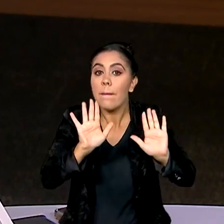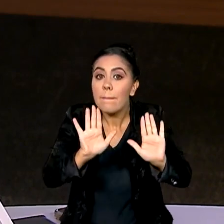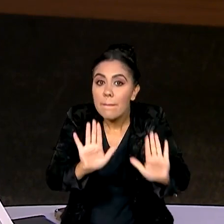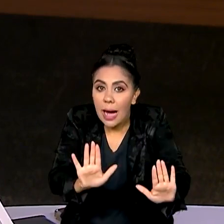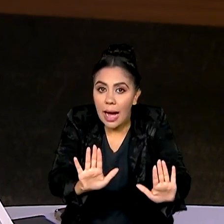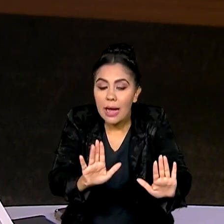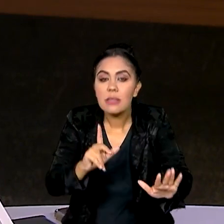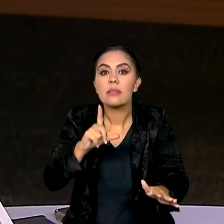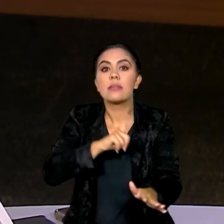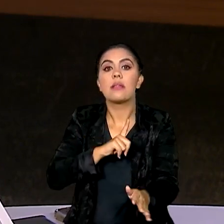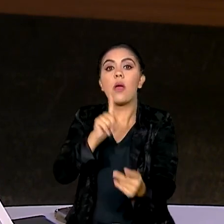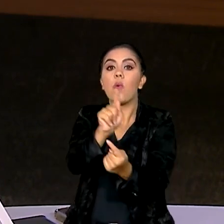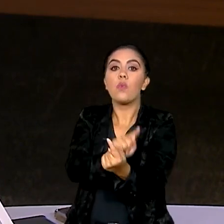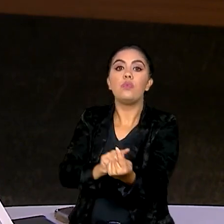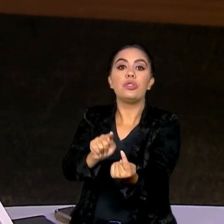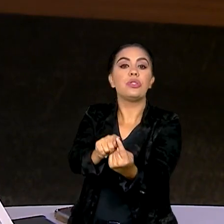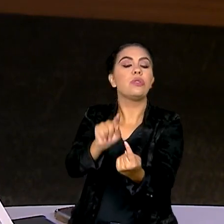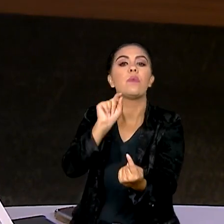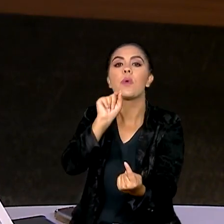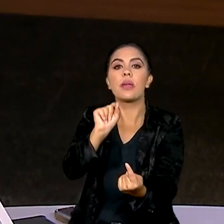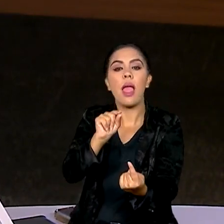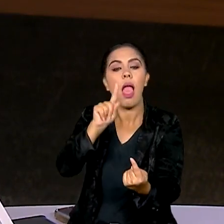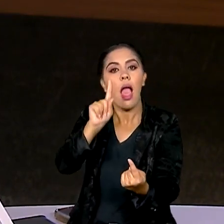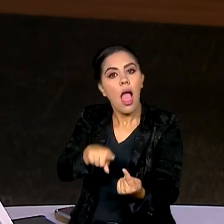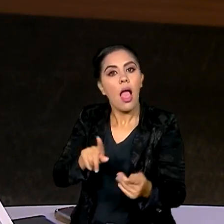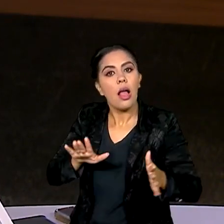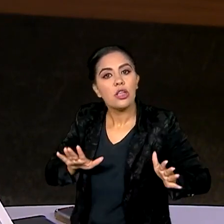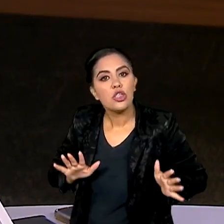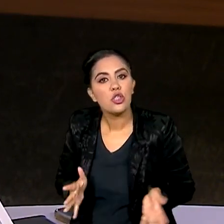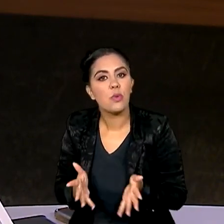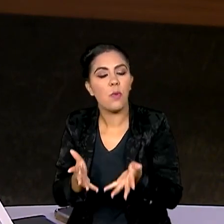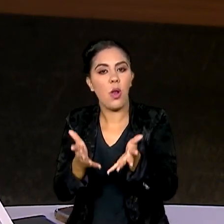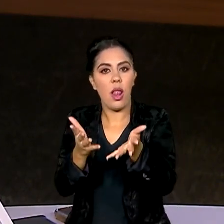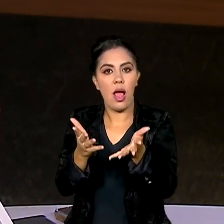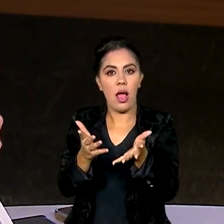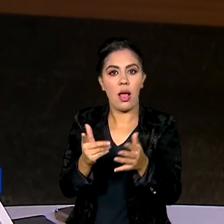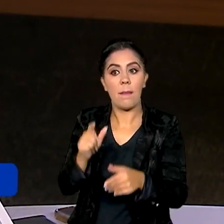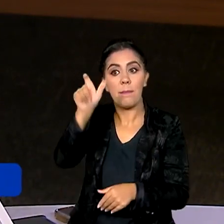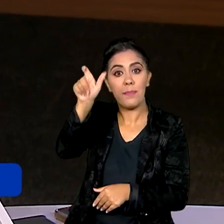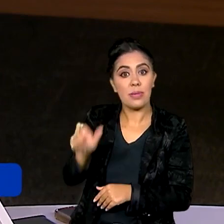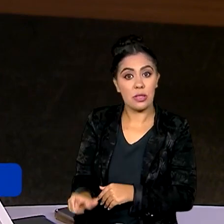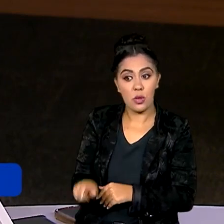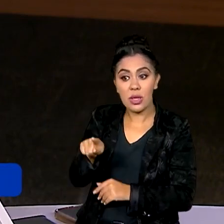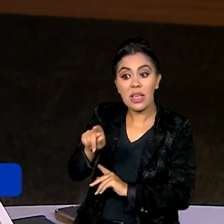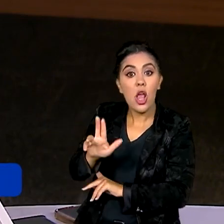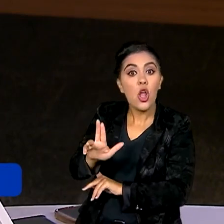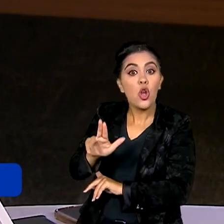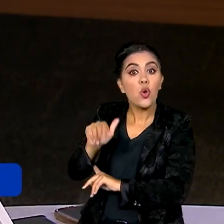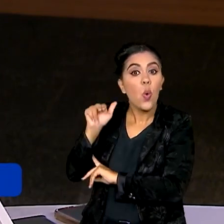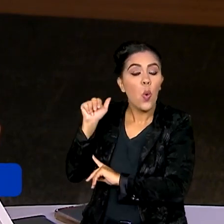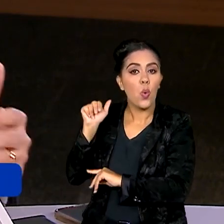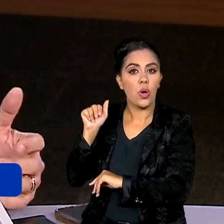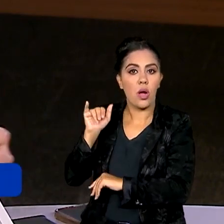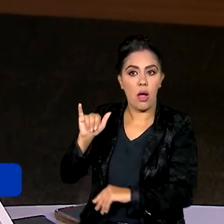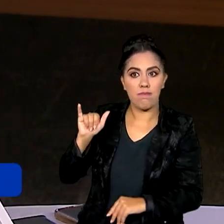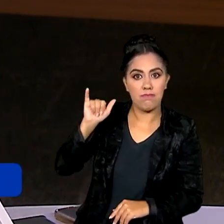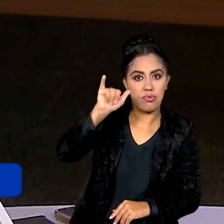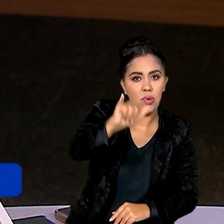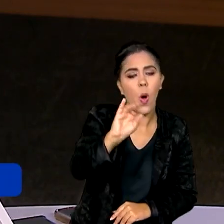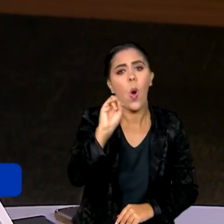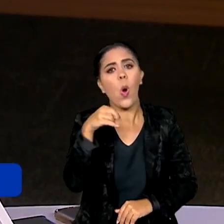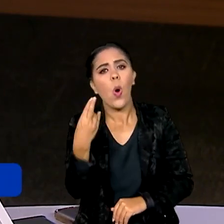uma finalidade que é estimular o uso para pessoas que nunca usaram a aviação ou que usam